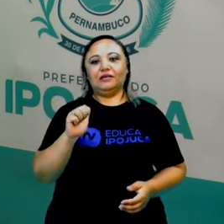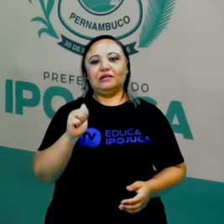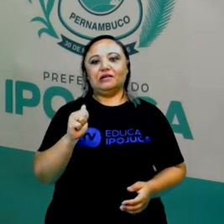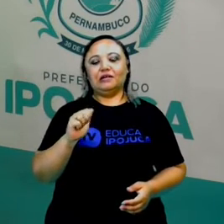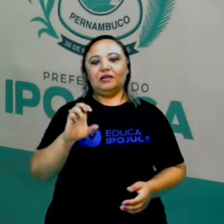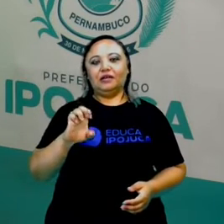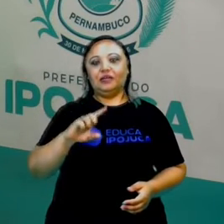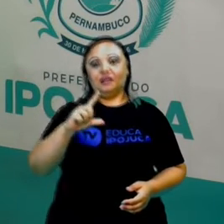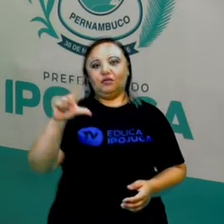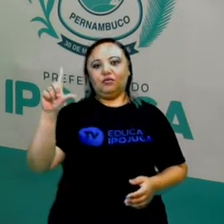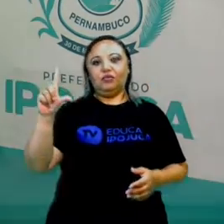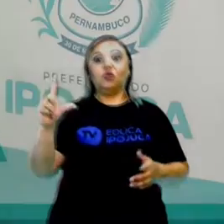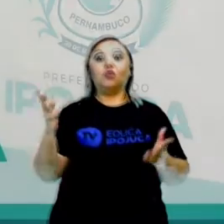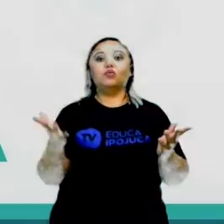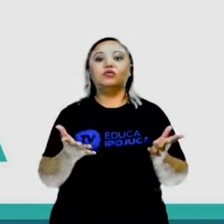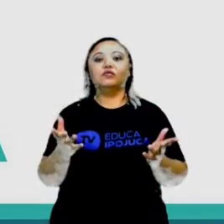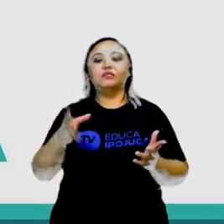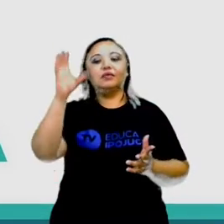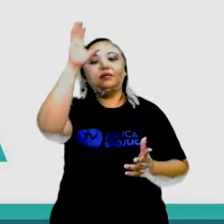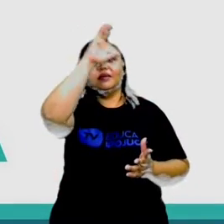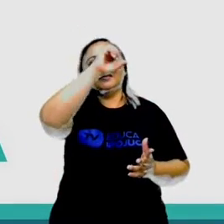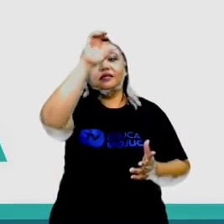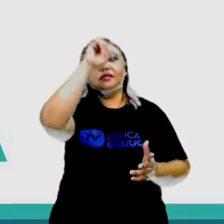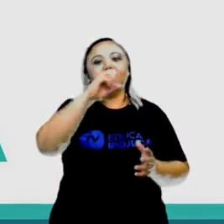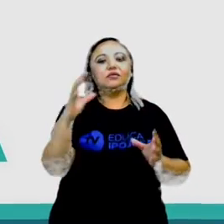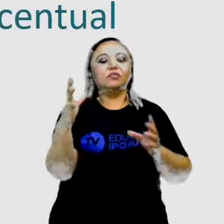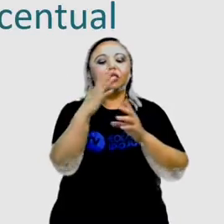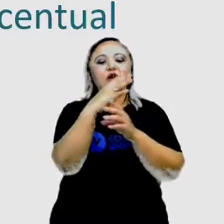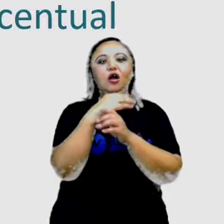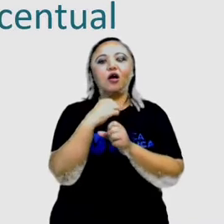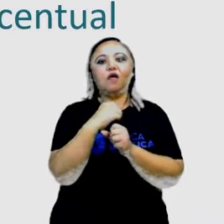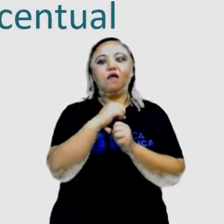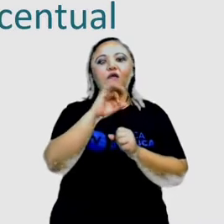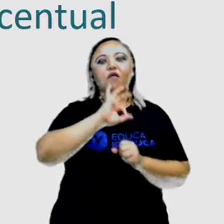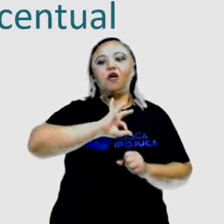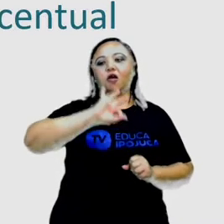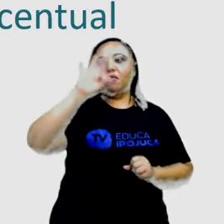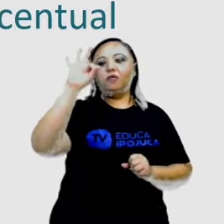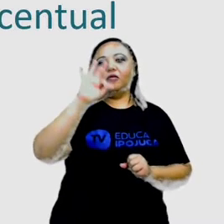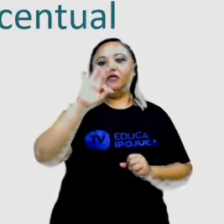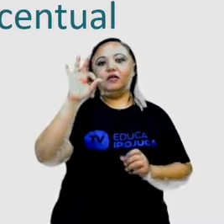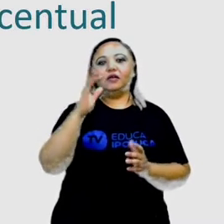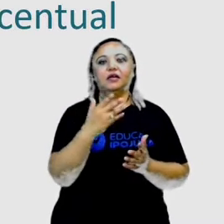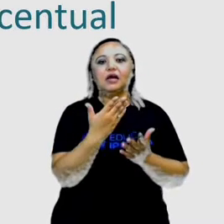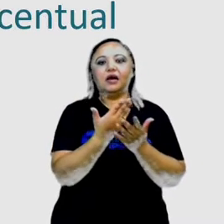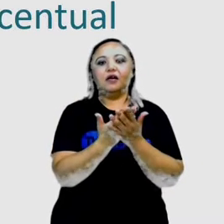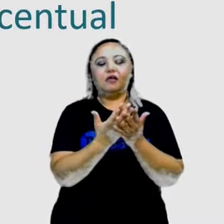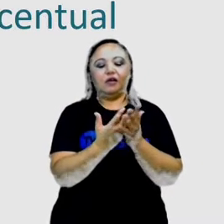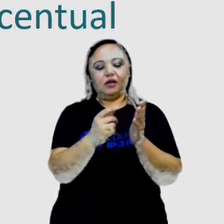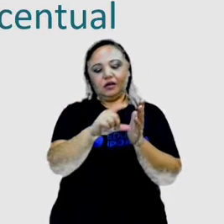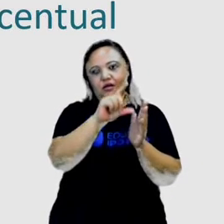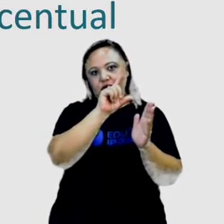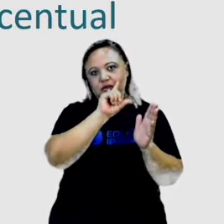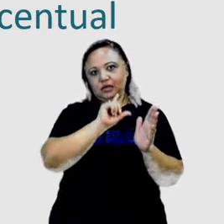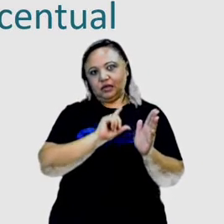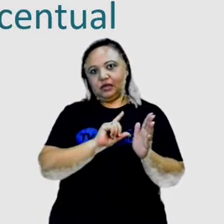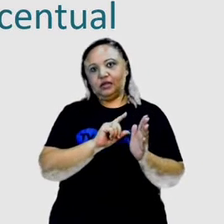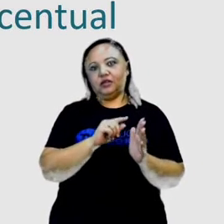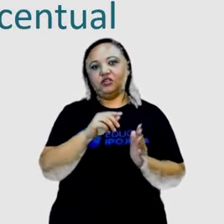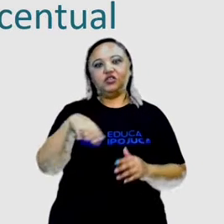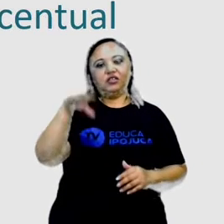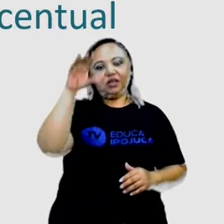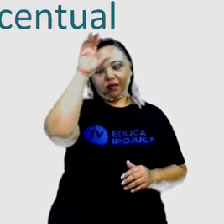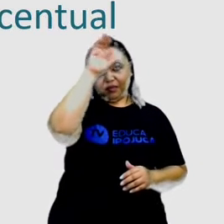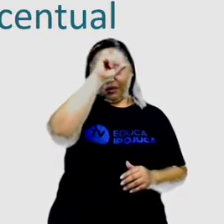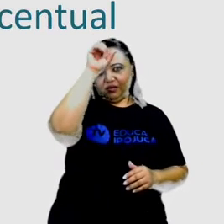vamos falar sobre cálculo de porcentagens. Pois é, na última aula nós compreendemos o conceito de espaço